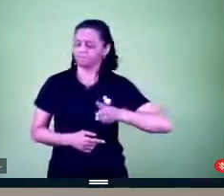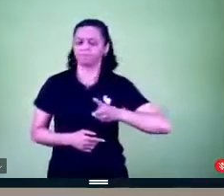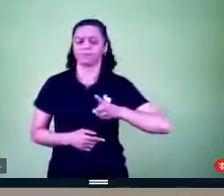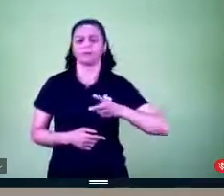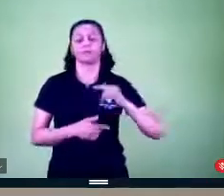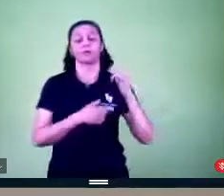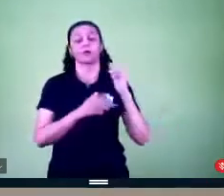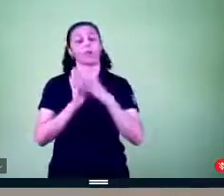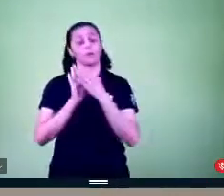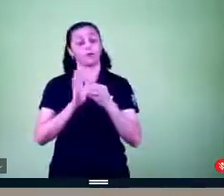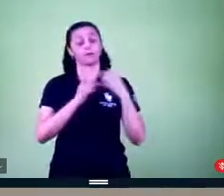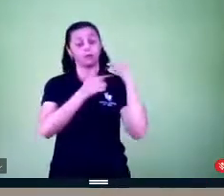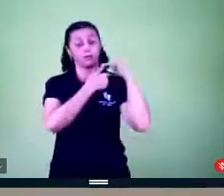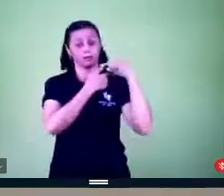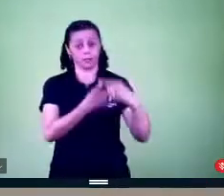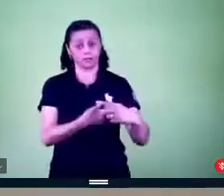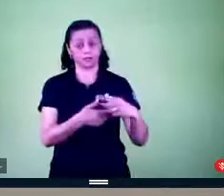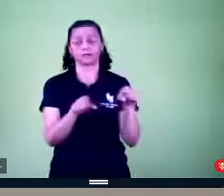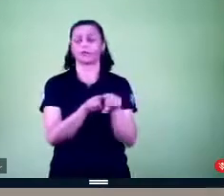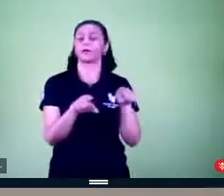Nutella, digamos assim, utilizando